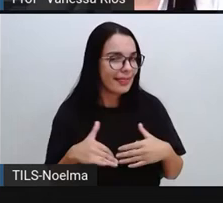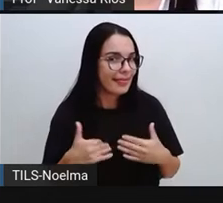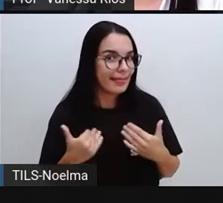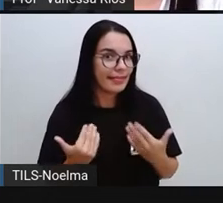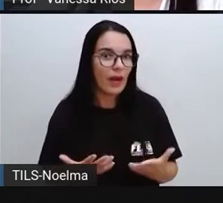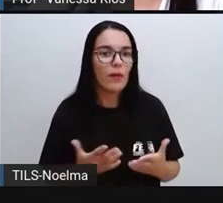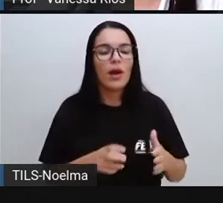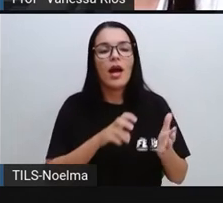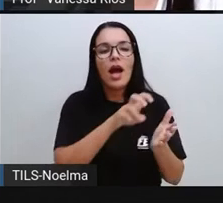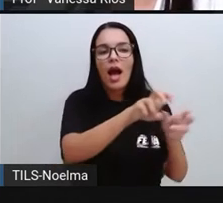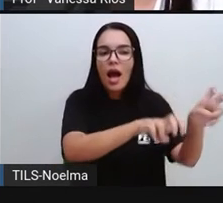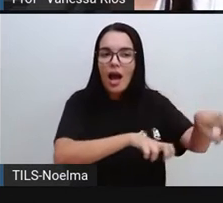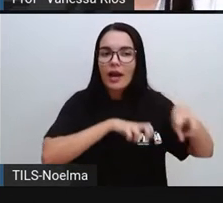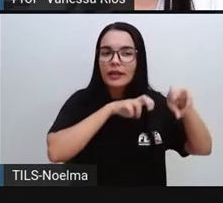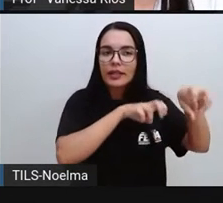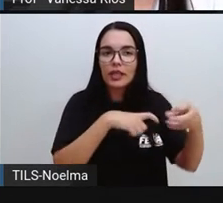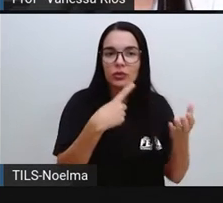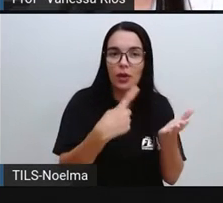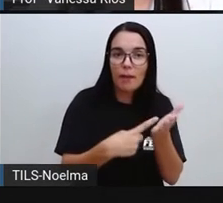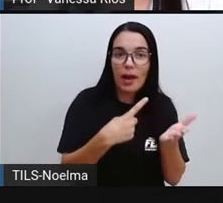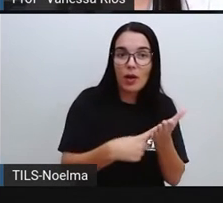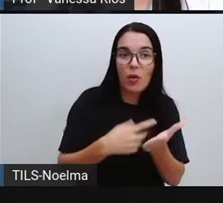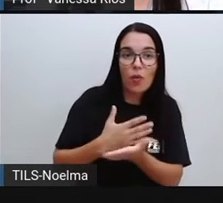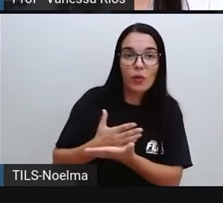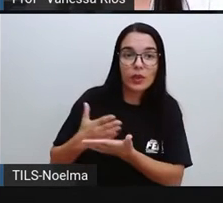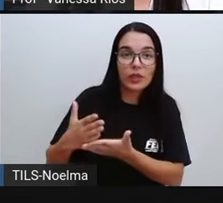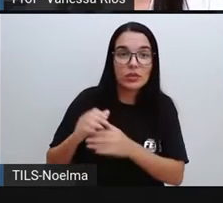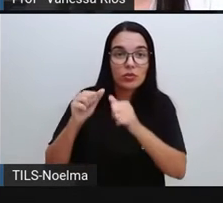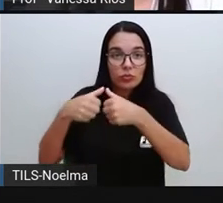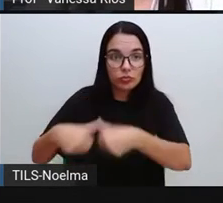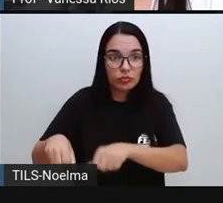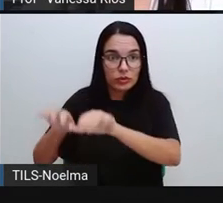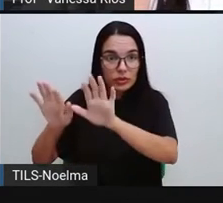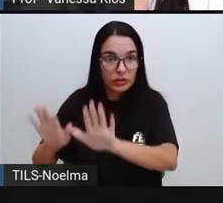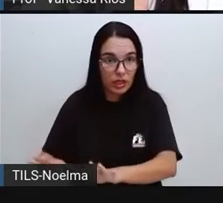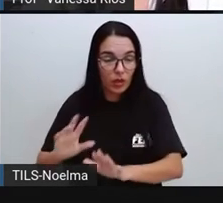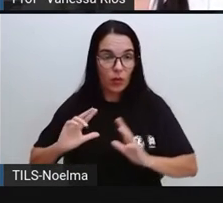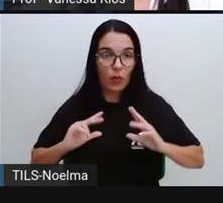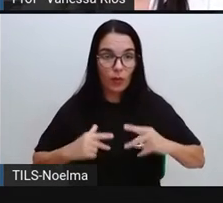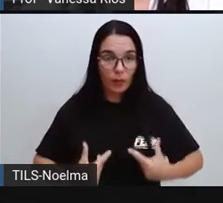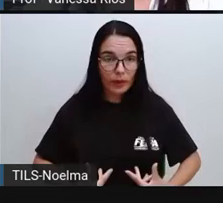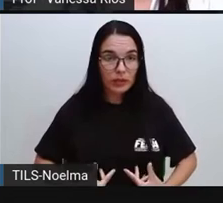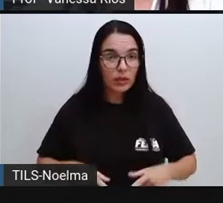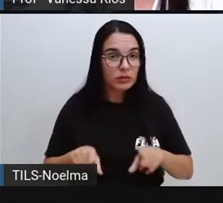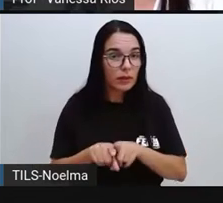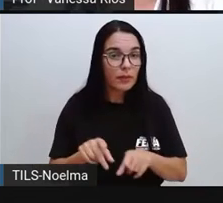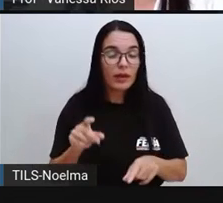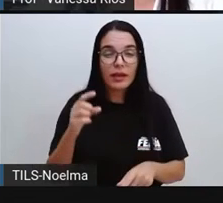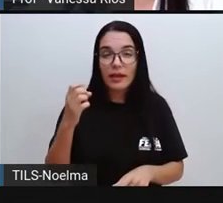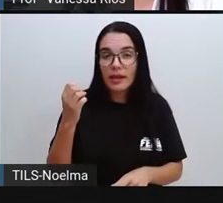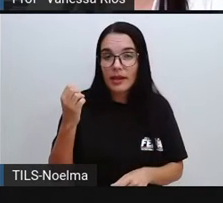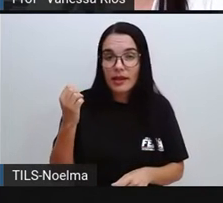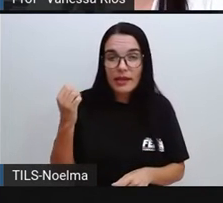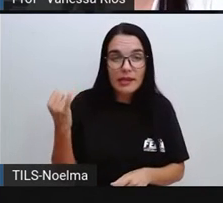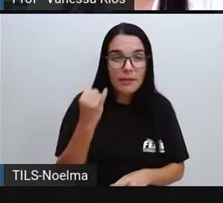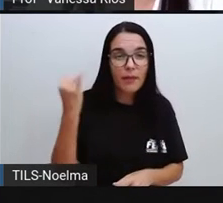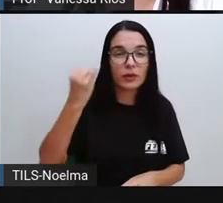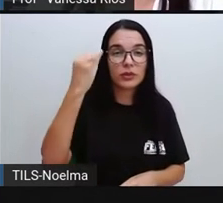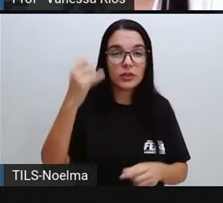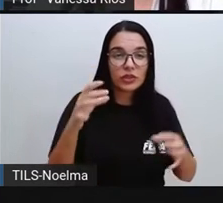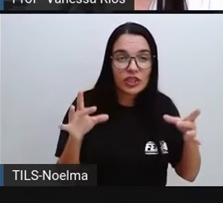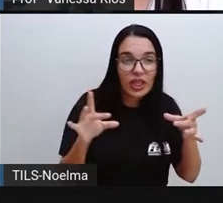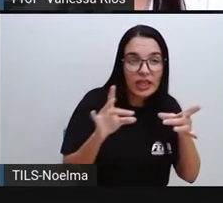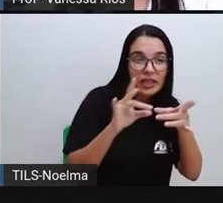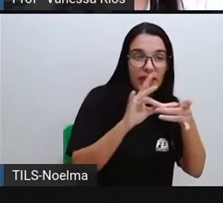do sedentarismo humano e está essencialmente ligada ao surgimento dos primeiros aglomerados humanos